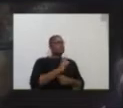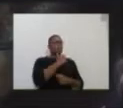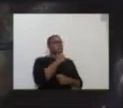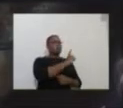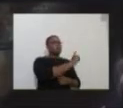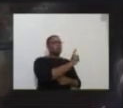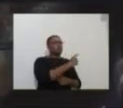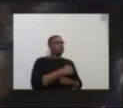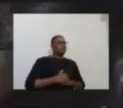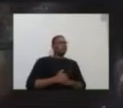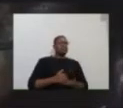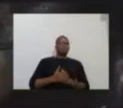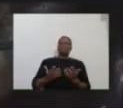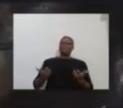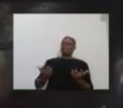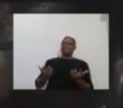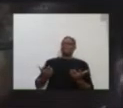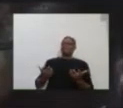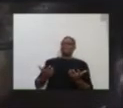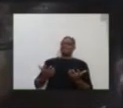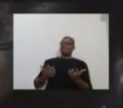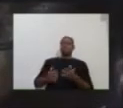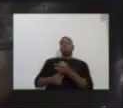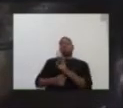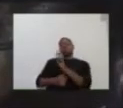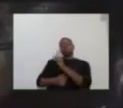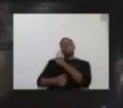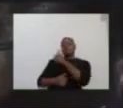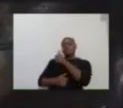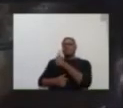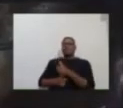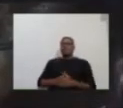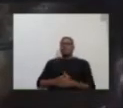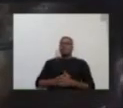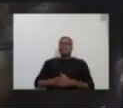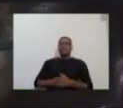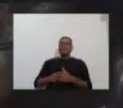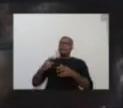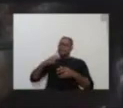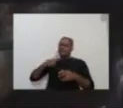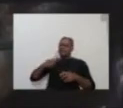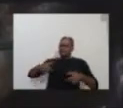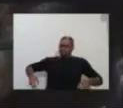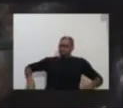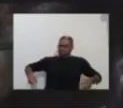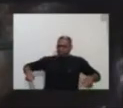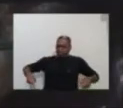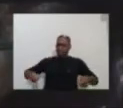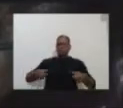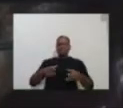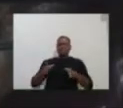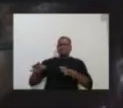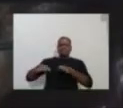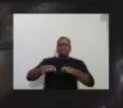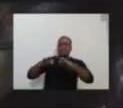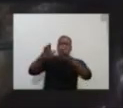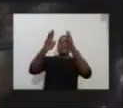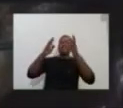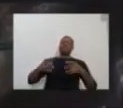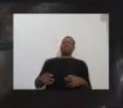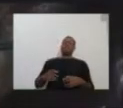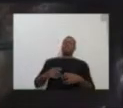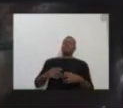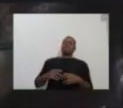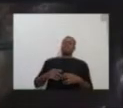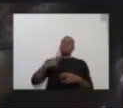você leva muitos troços e a estrada está ruim e ainda tem outro gancho. Não vou passar no seu rancho e vou